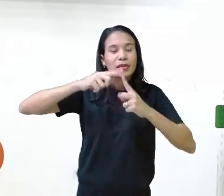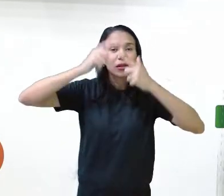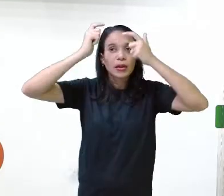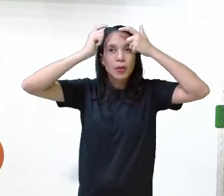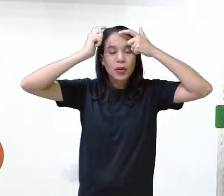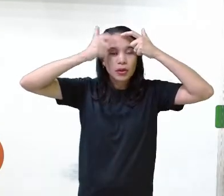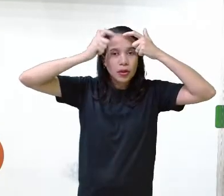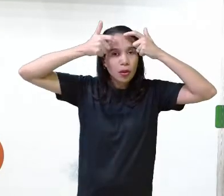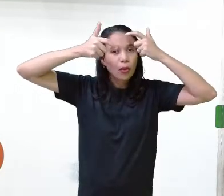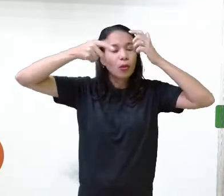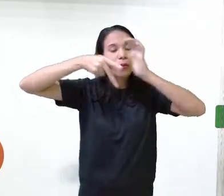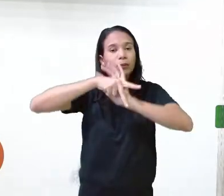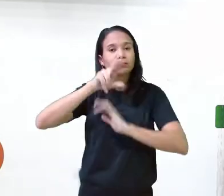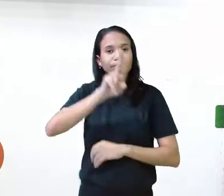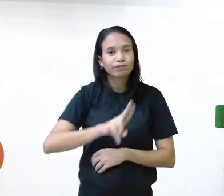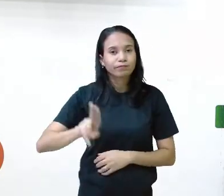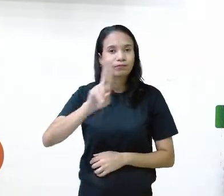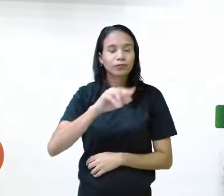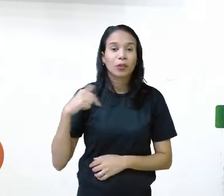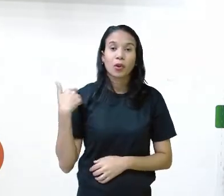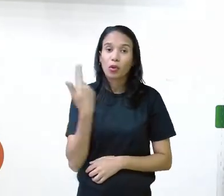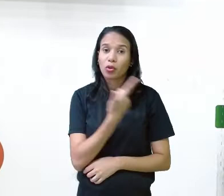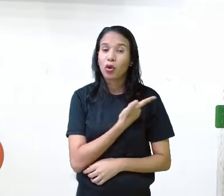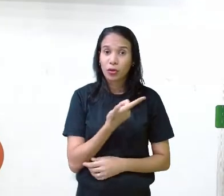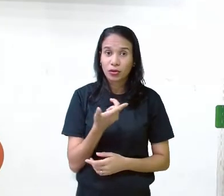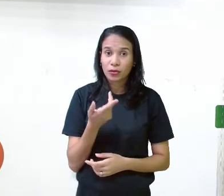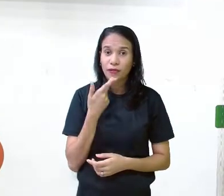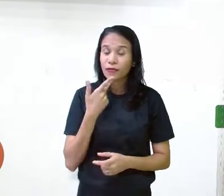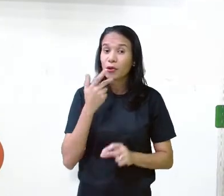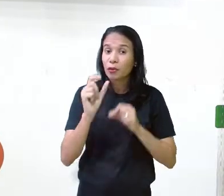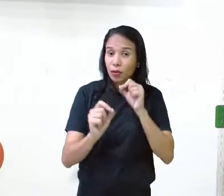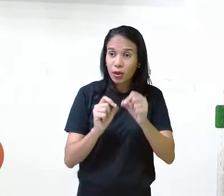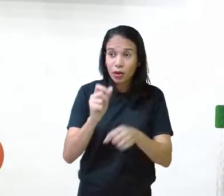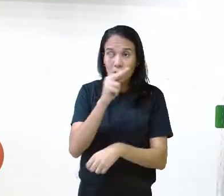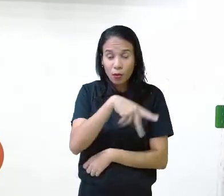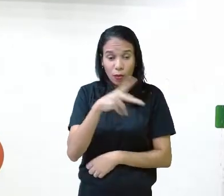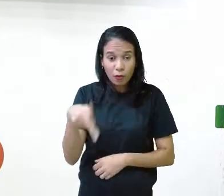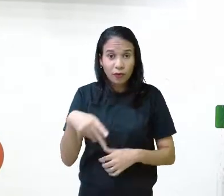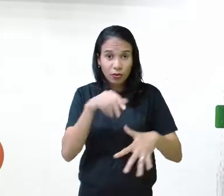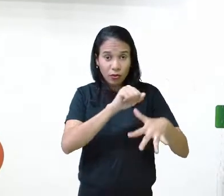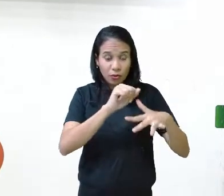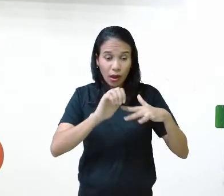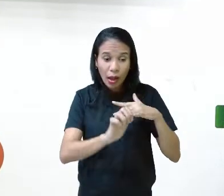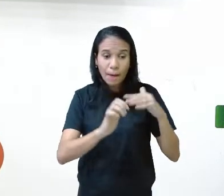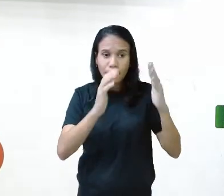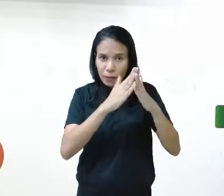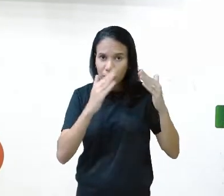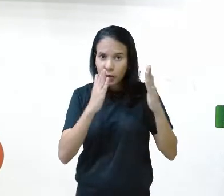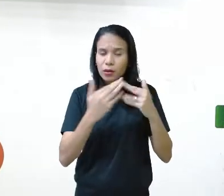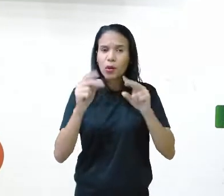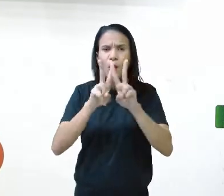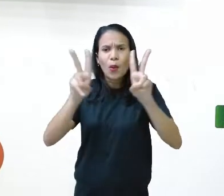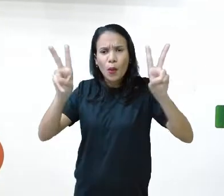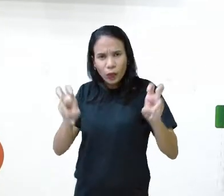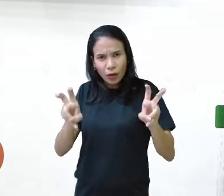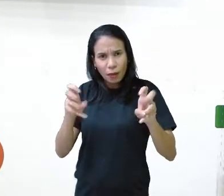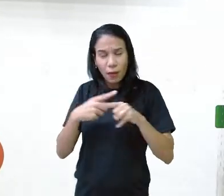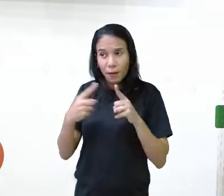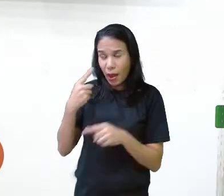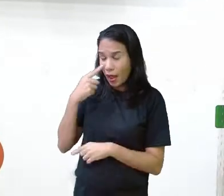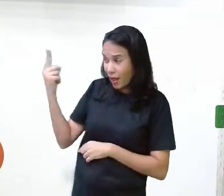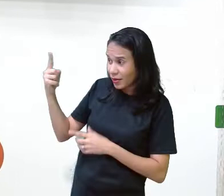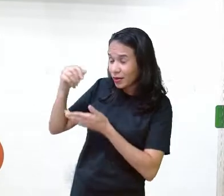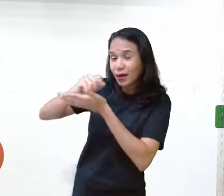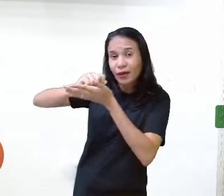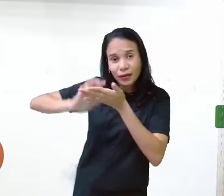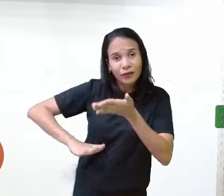essa abordagem, estamos trazendo aqui por solicitação dos professores do AE, mas essa atividade em